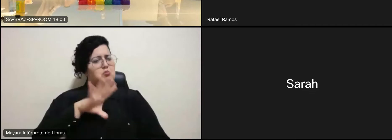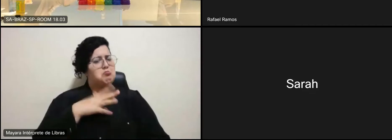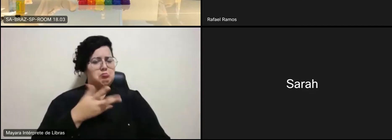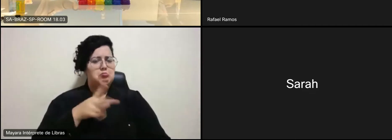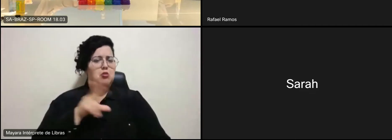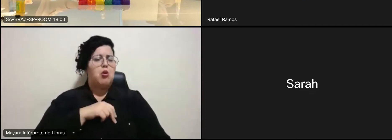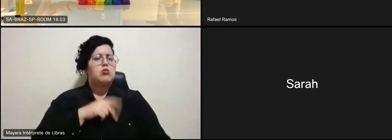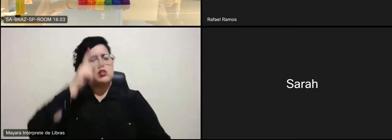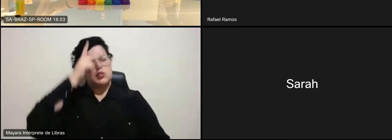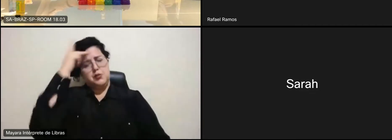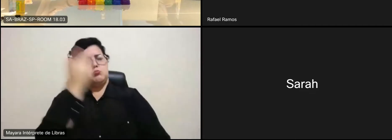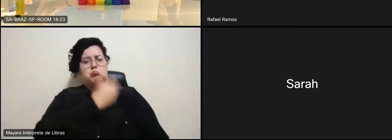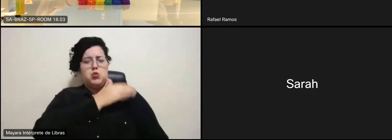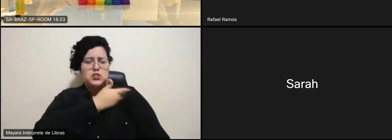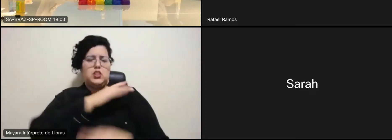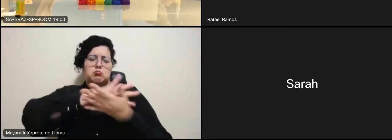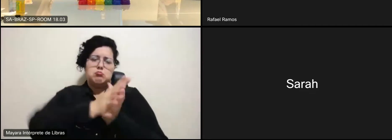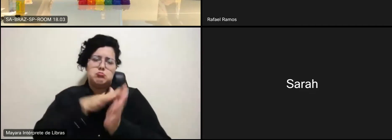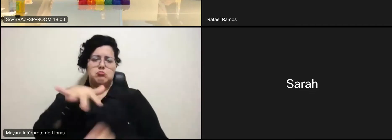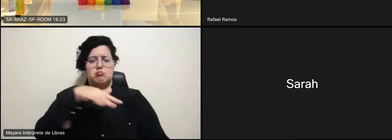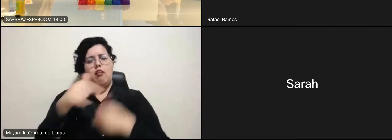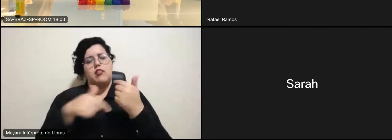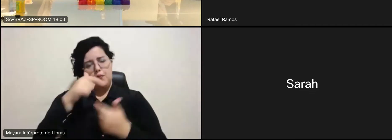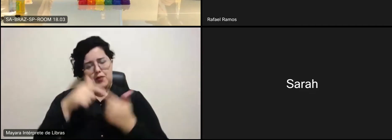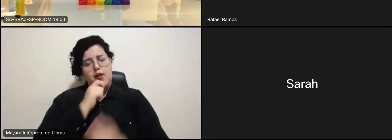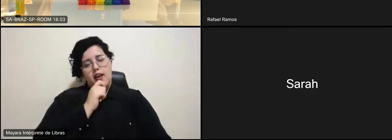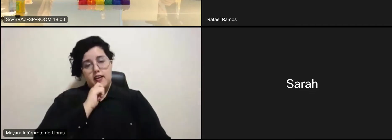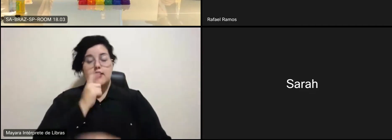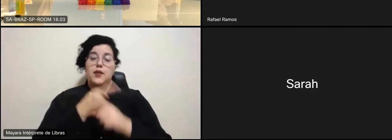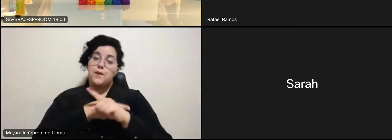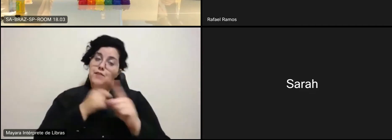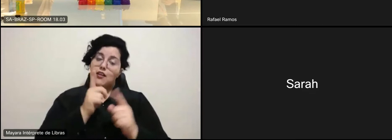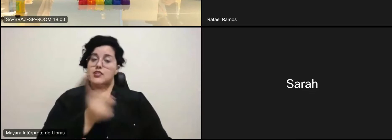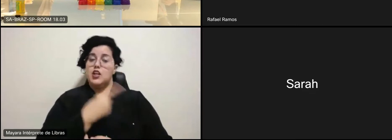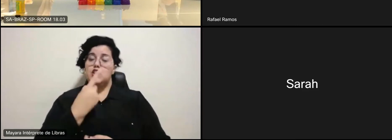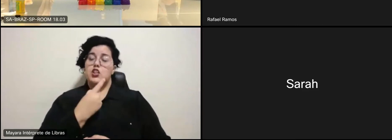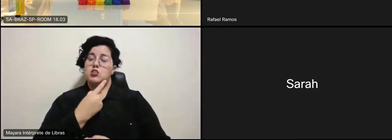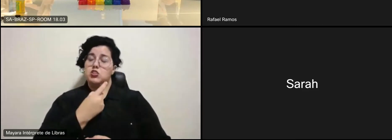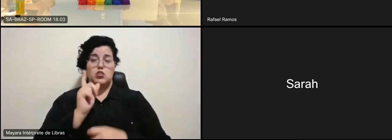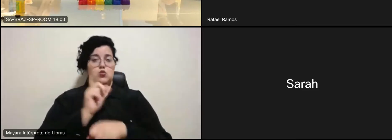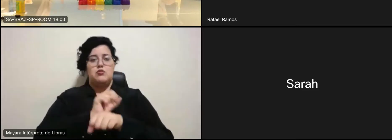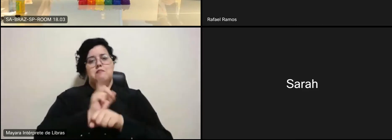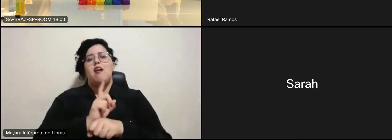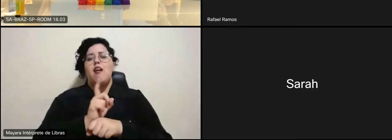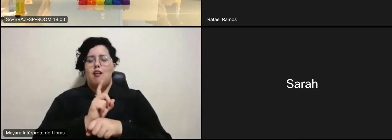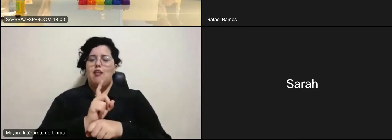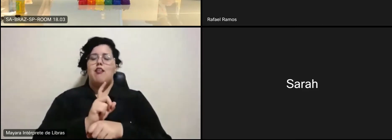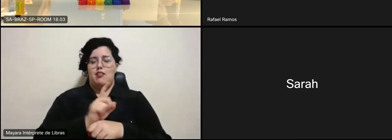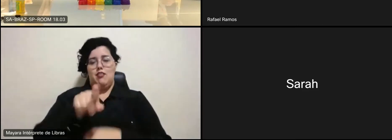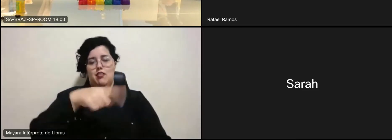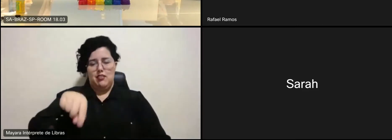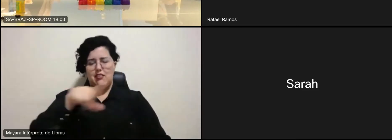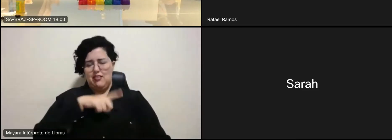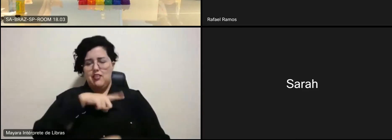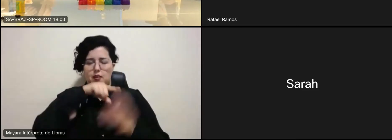de homofobia acontecem no ambiente de trabalho? Mas existe um efeito espectador, né? De alguma forma, existem alguns estudos sobre